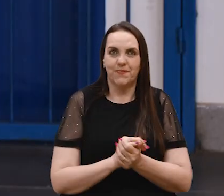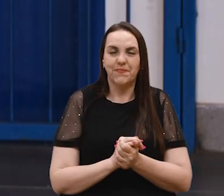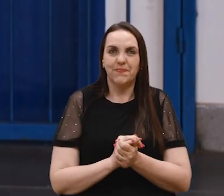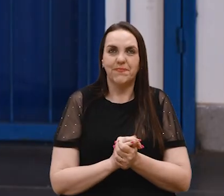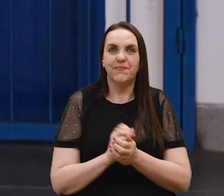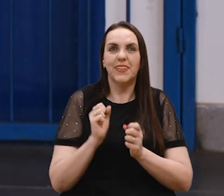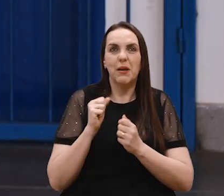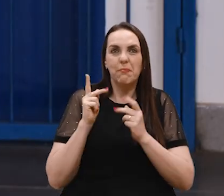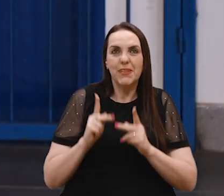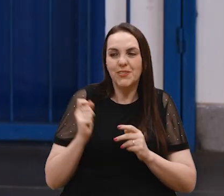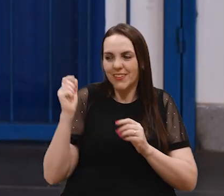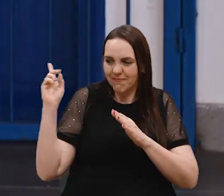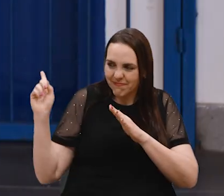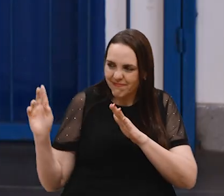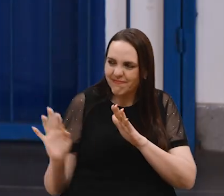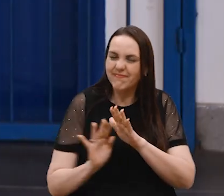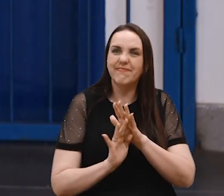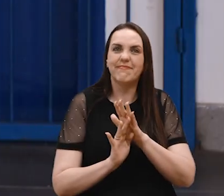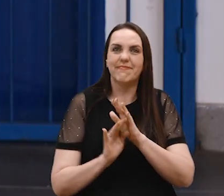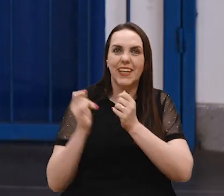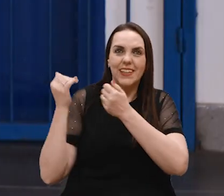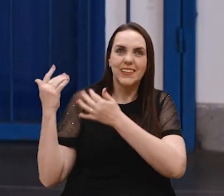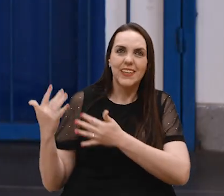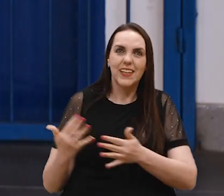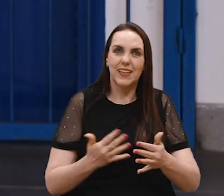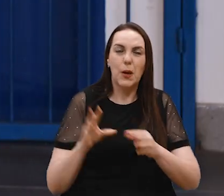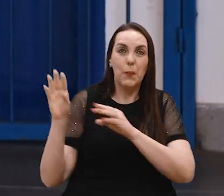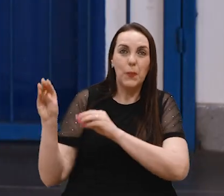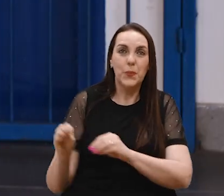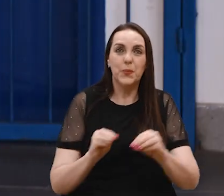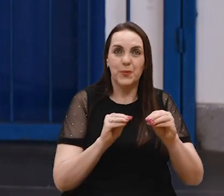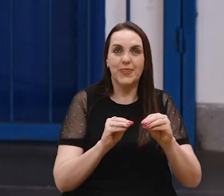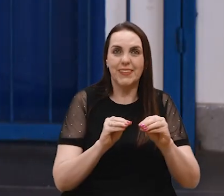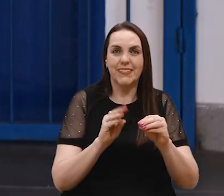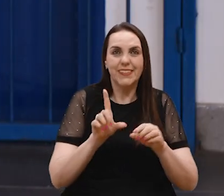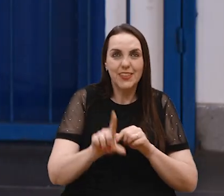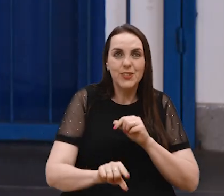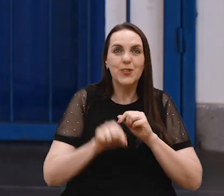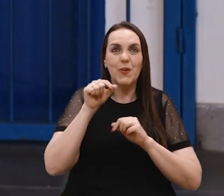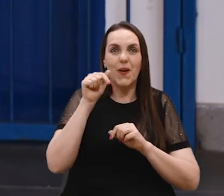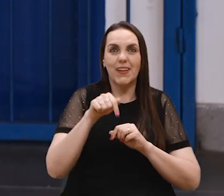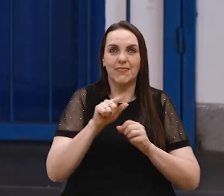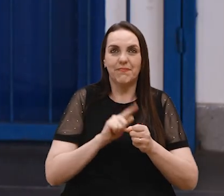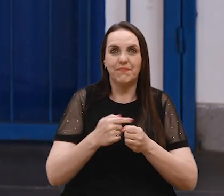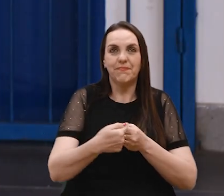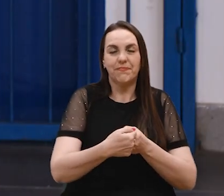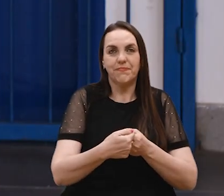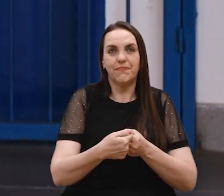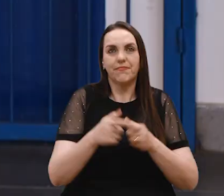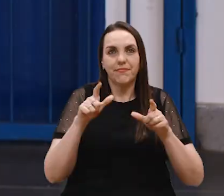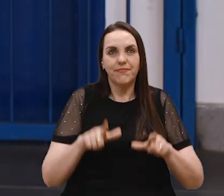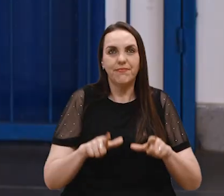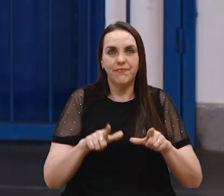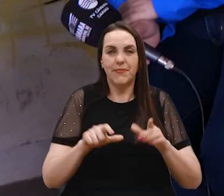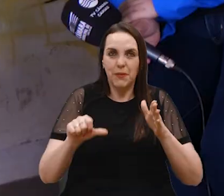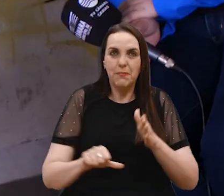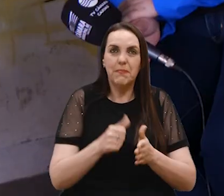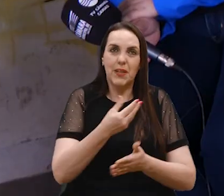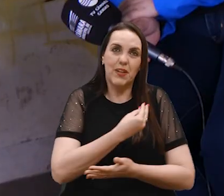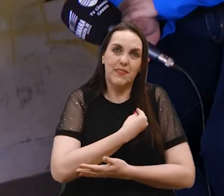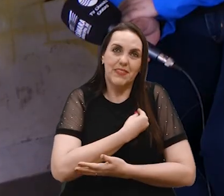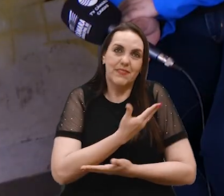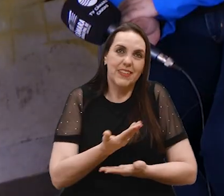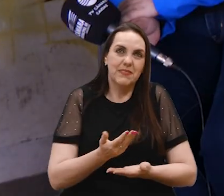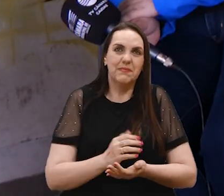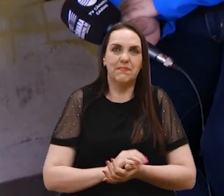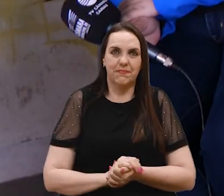E quem vem de fora, que faz a travessia e escolhe a nossa cidade como lugar para melhor